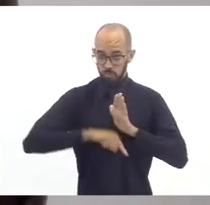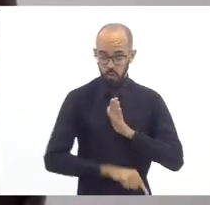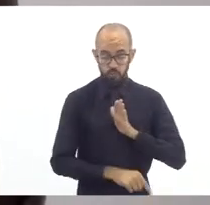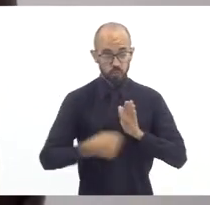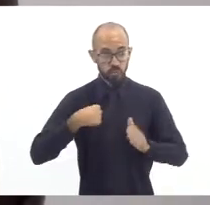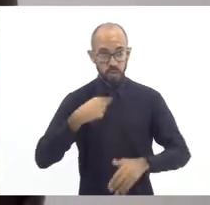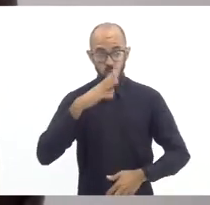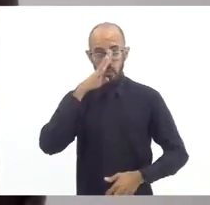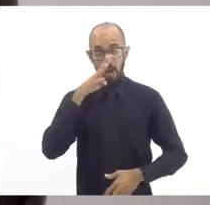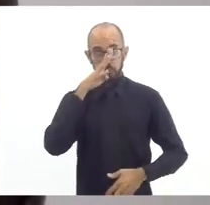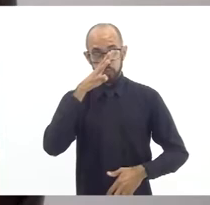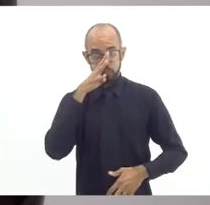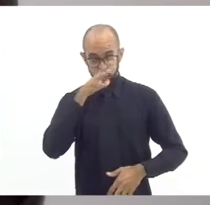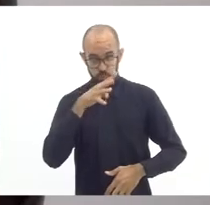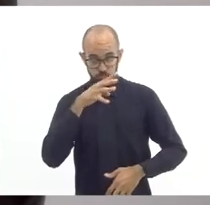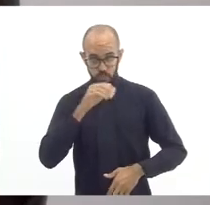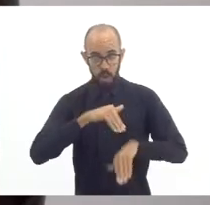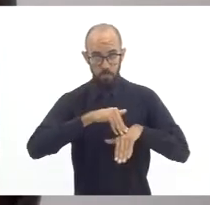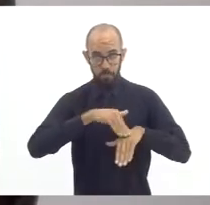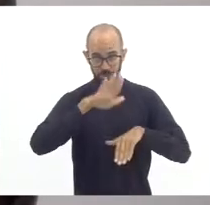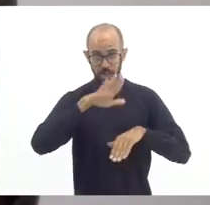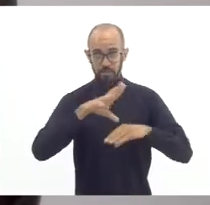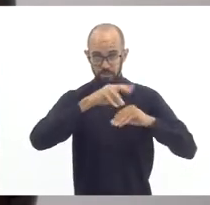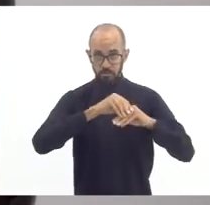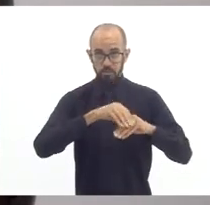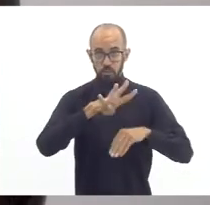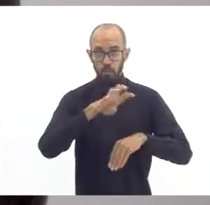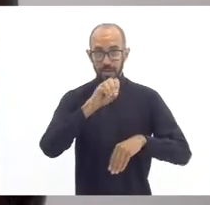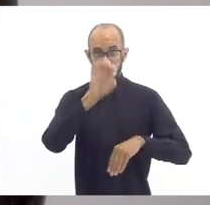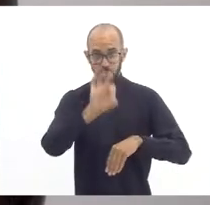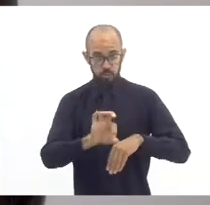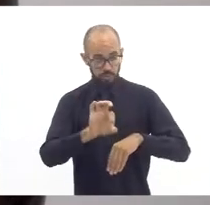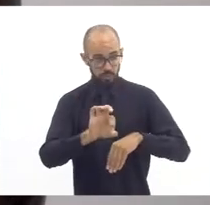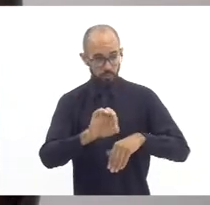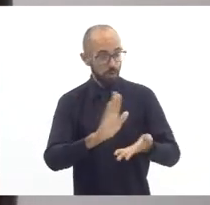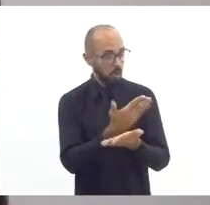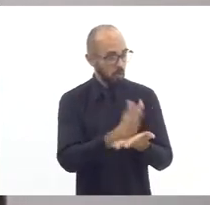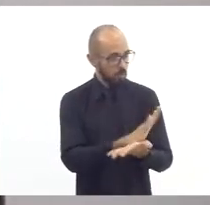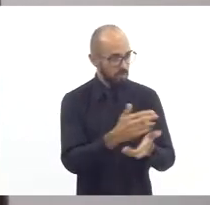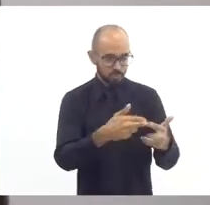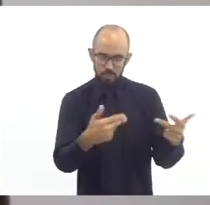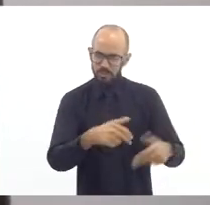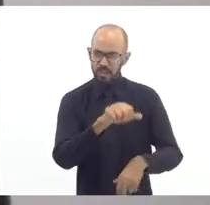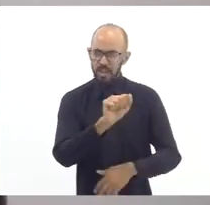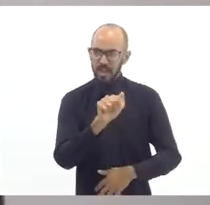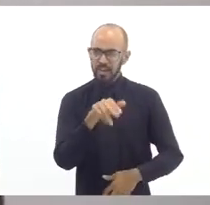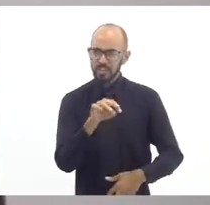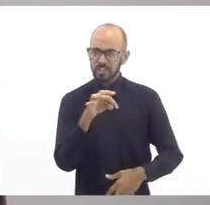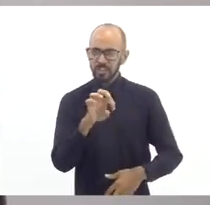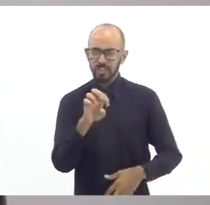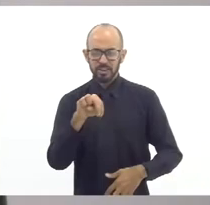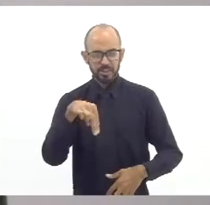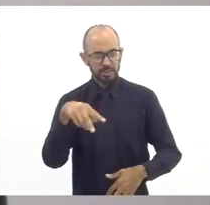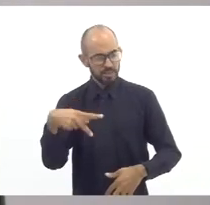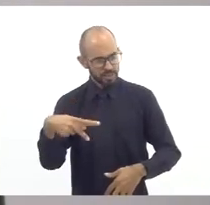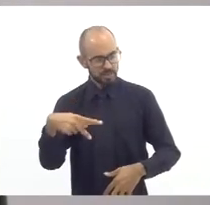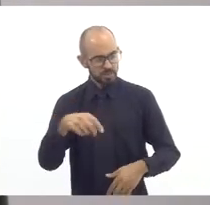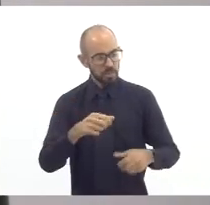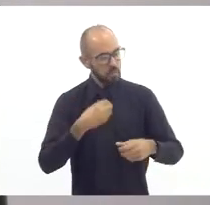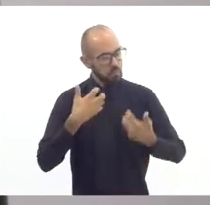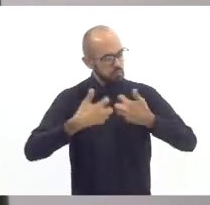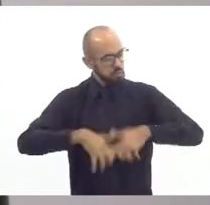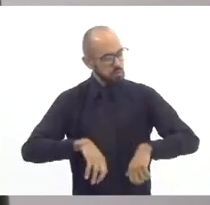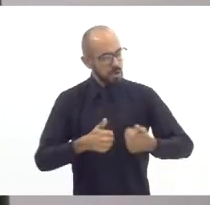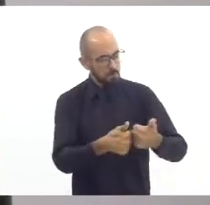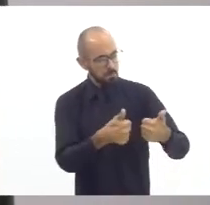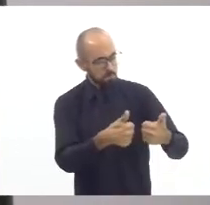absurdo aumentar o valor da passagem em 40%. Para determinadas coisas, a Getrans funciona bem, mesmo com 5, que é para